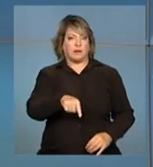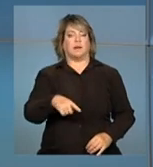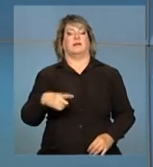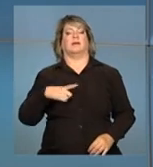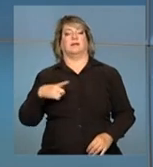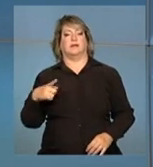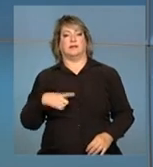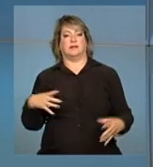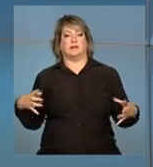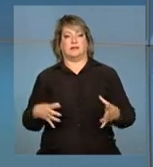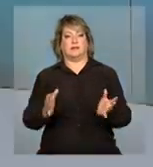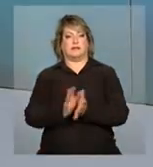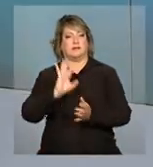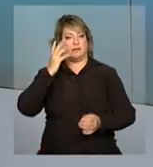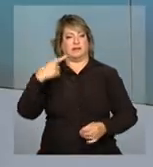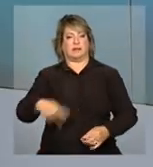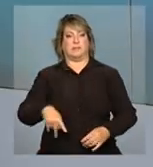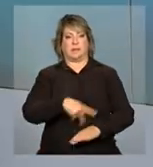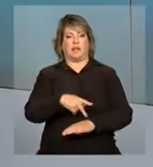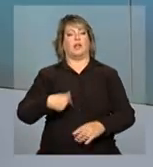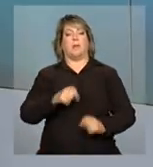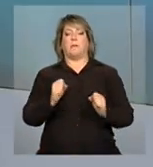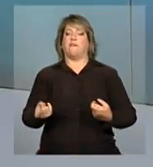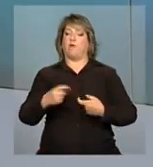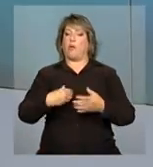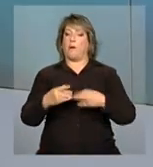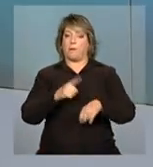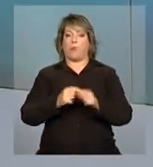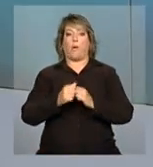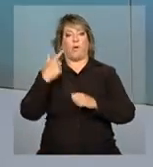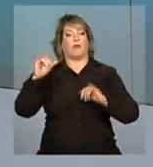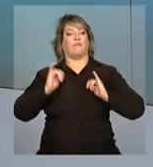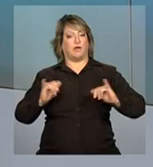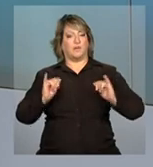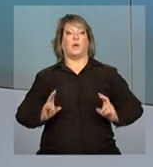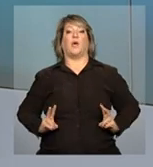de decisão no país. E nós podemos voltar a qualquer momento